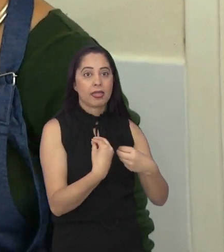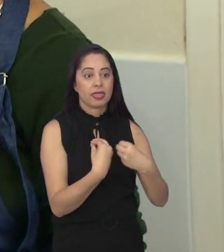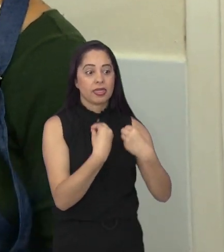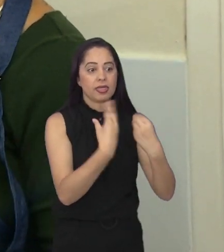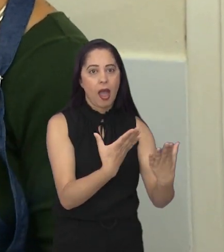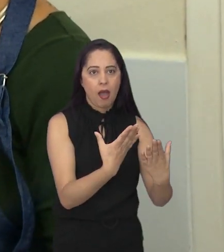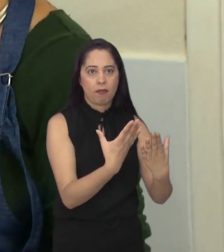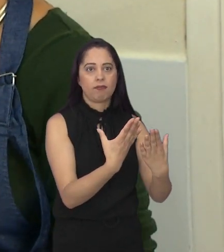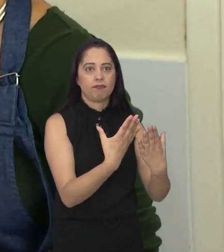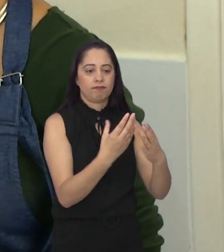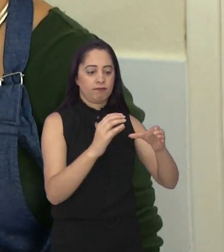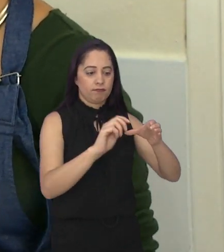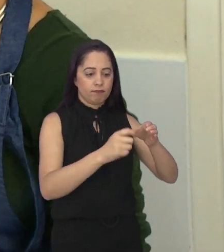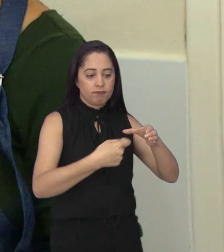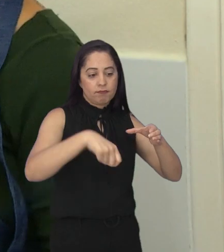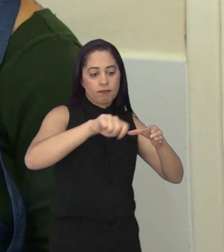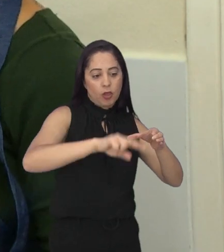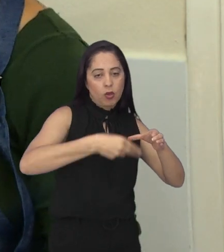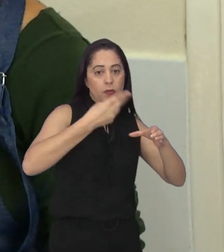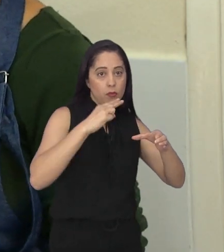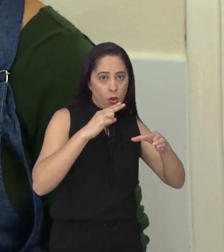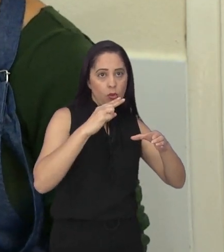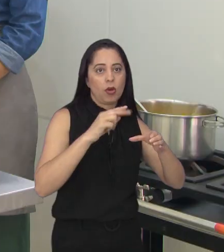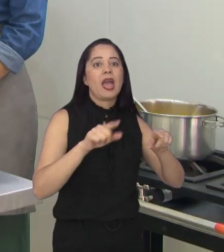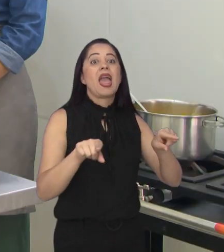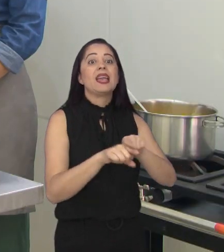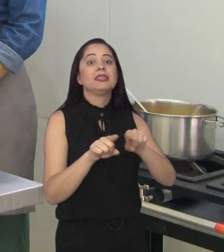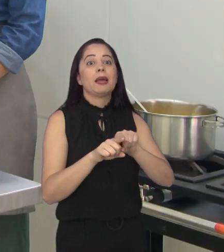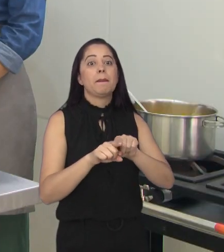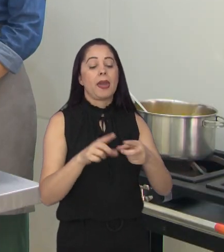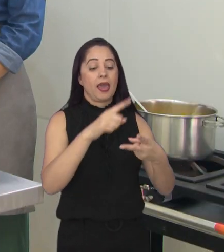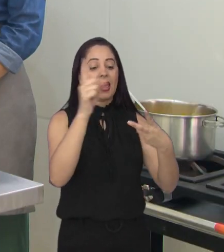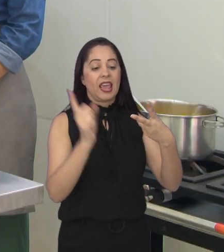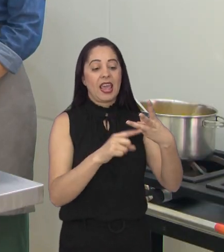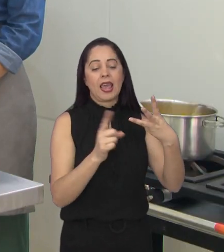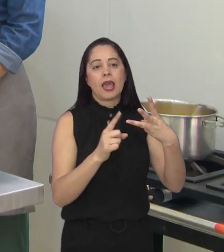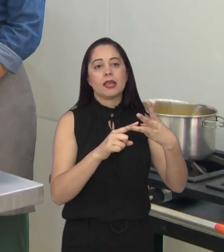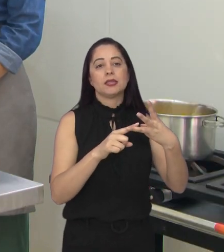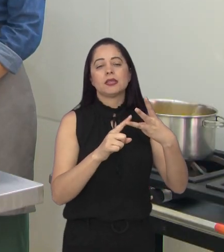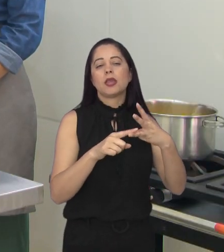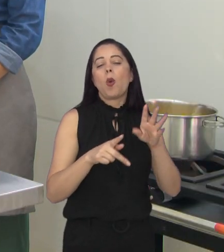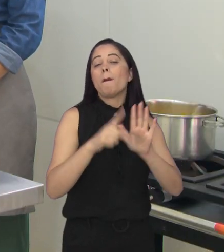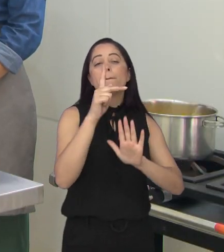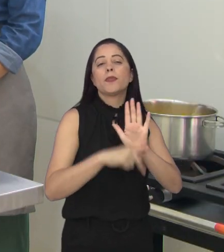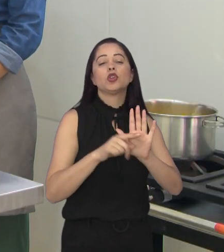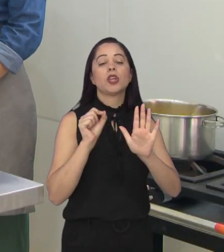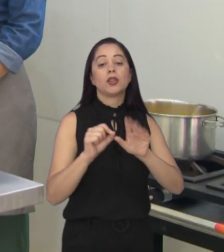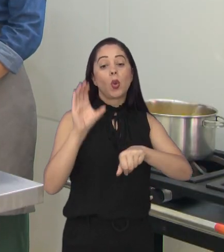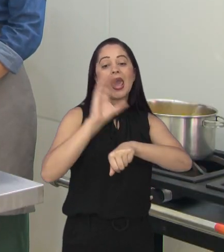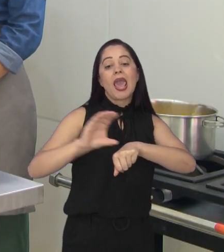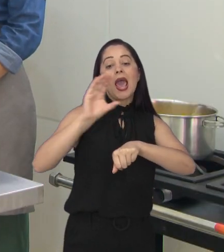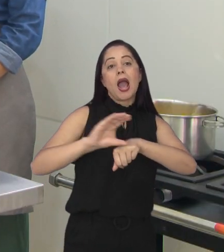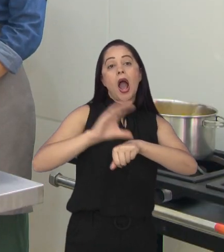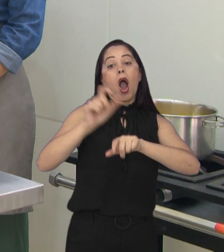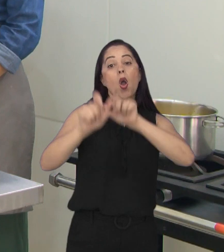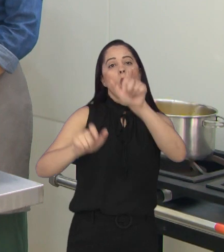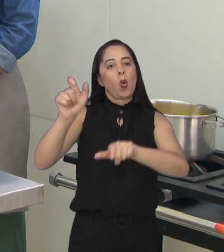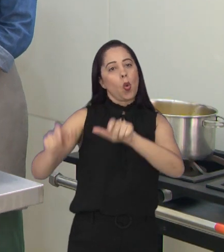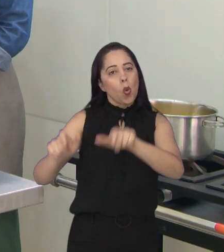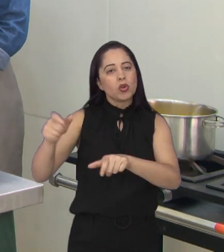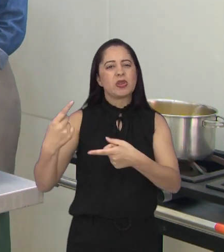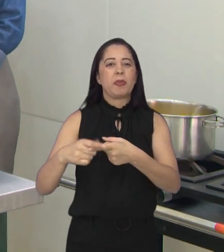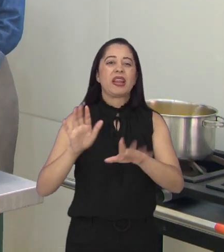municipais, levando um produto de qualidade. E nós temos um projeto onde a gente passa a ensinar e profissionalizar algumas mães que